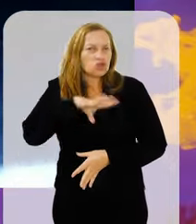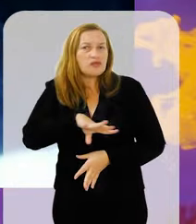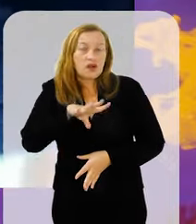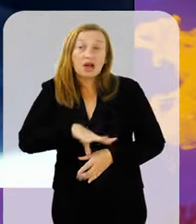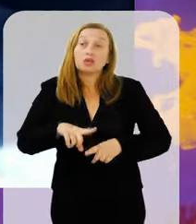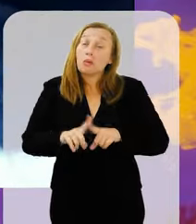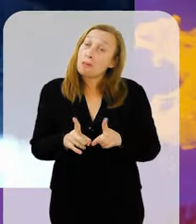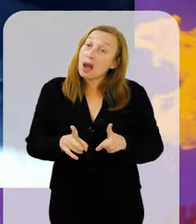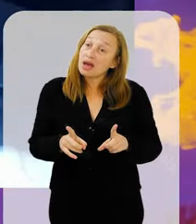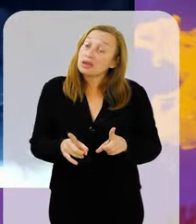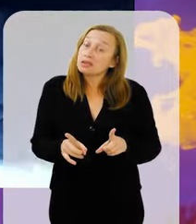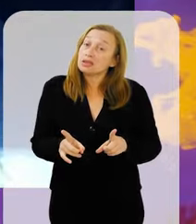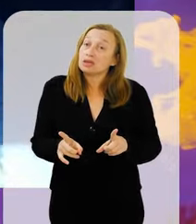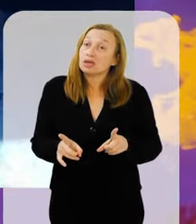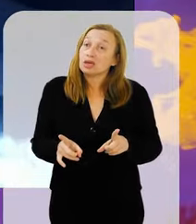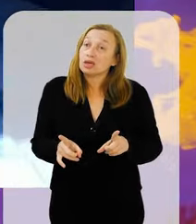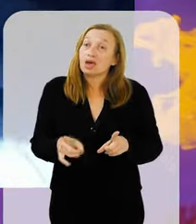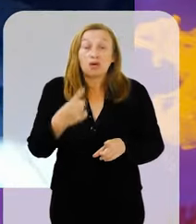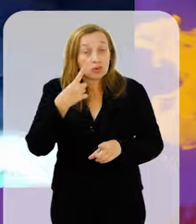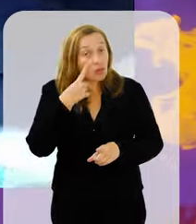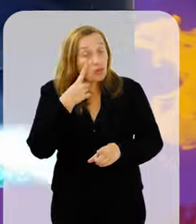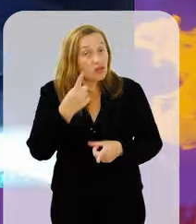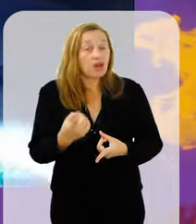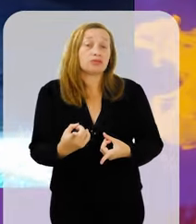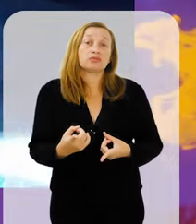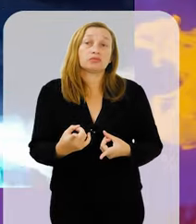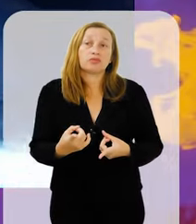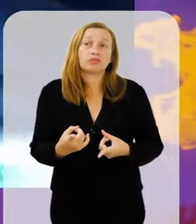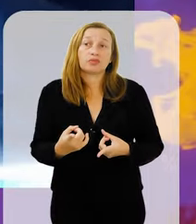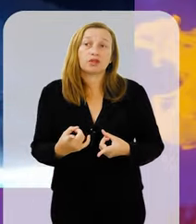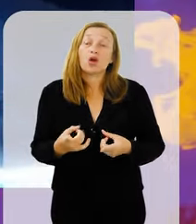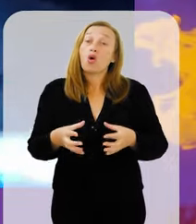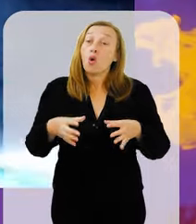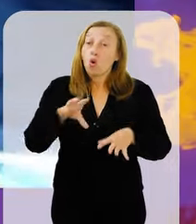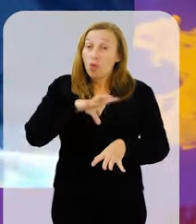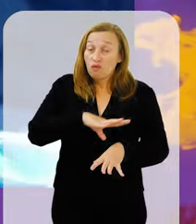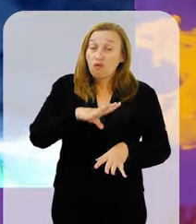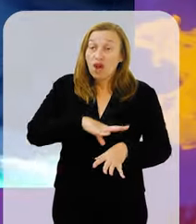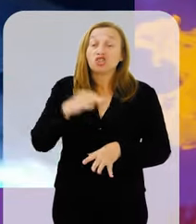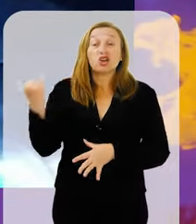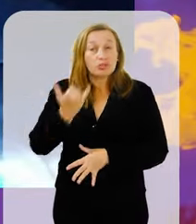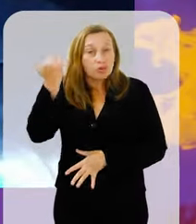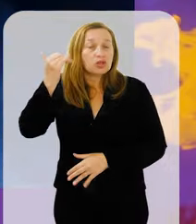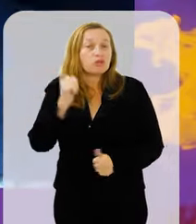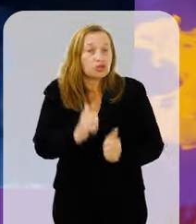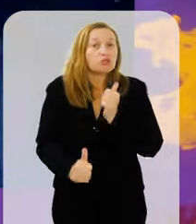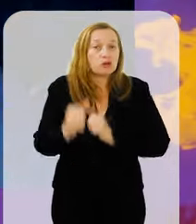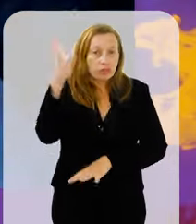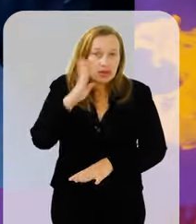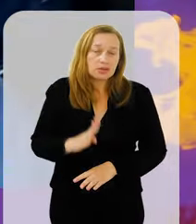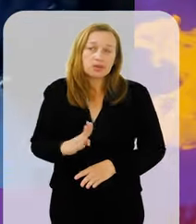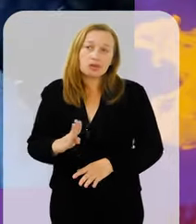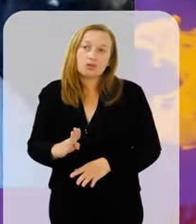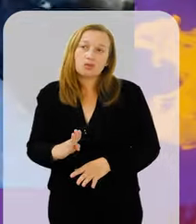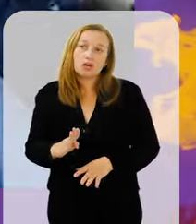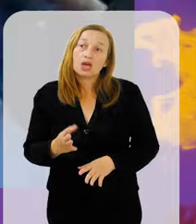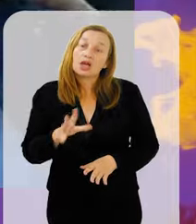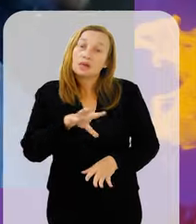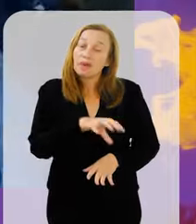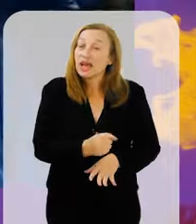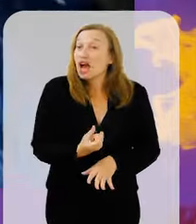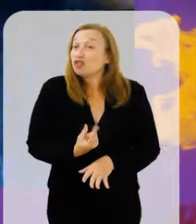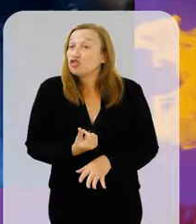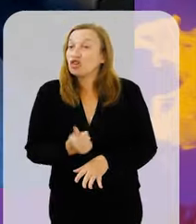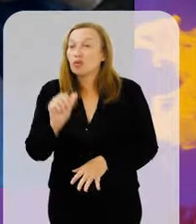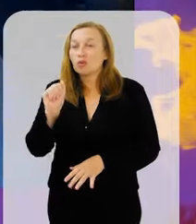tenho defesa nenhuma do Vasco. Mas, assim, acho que o Vasco é muito grande e muito importante para o futebol do Brasil. Eles pegaram